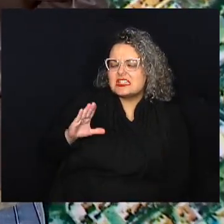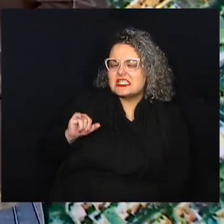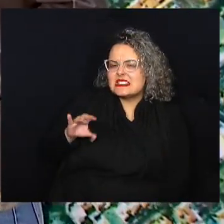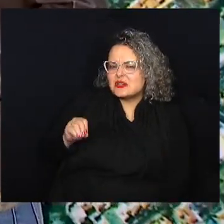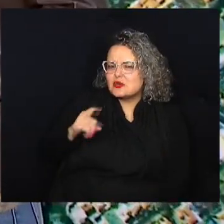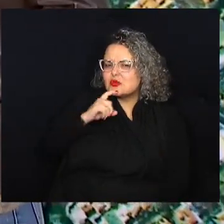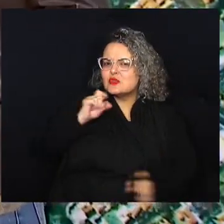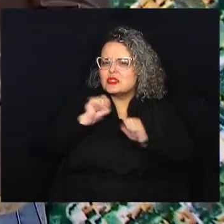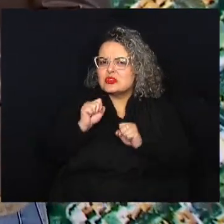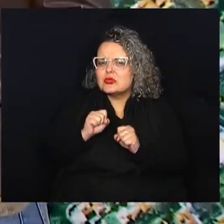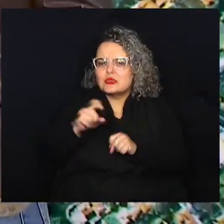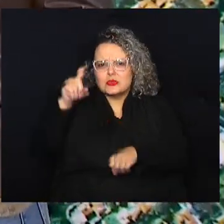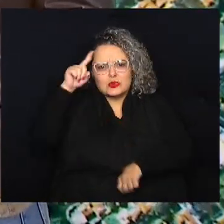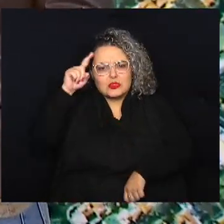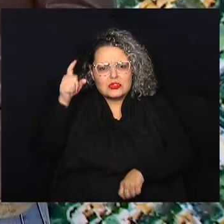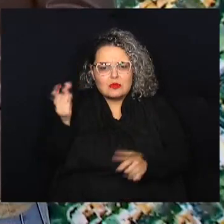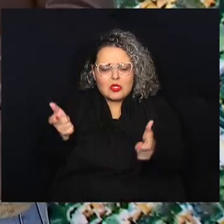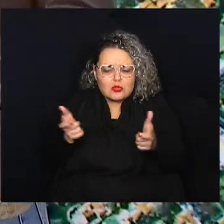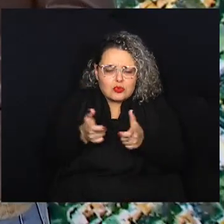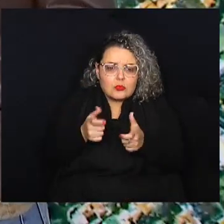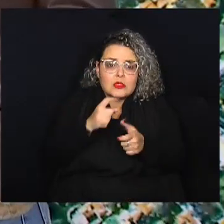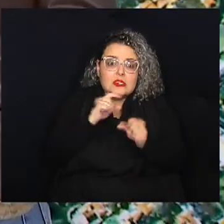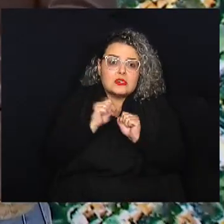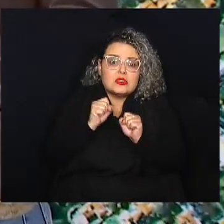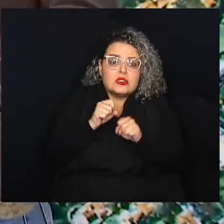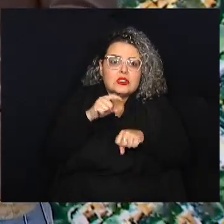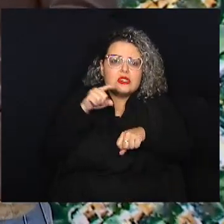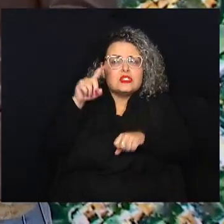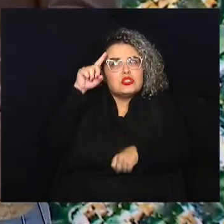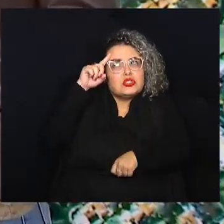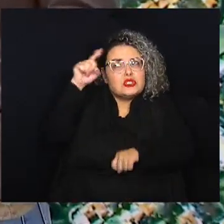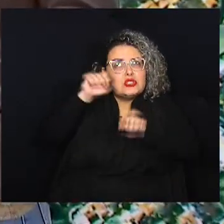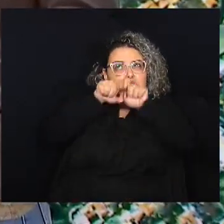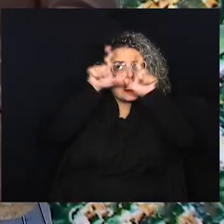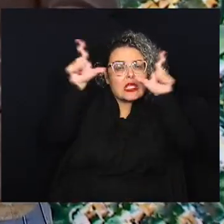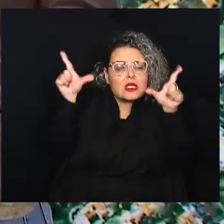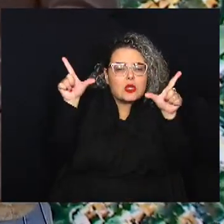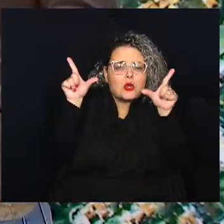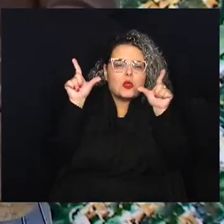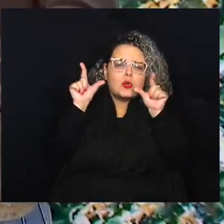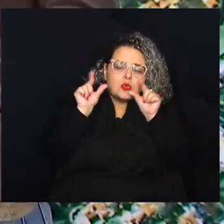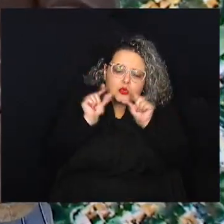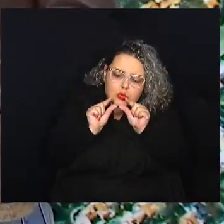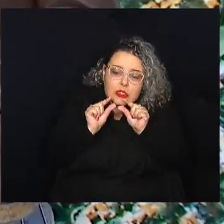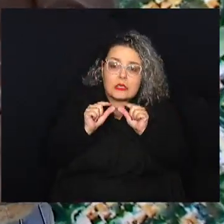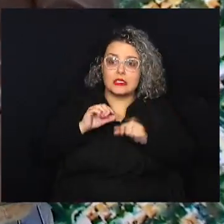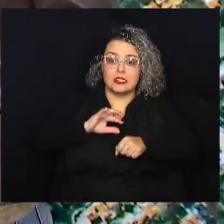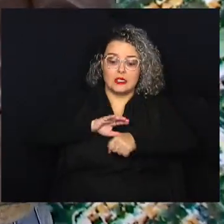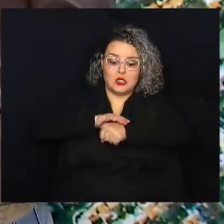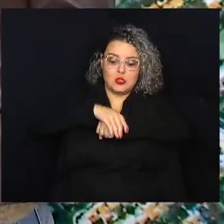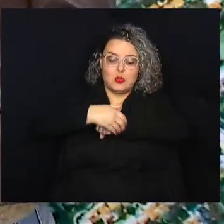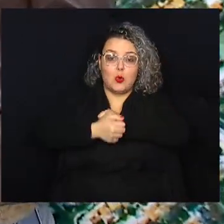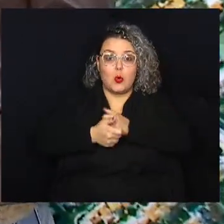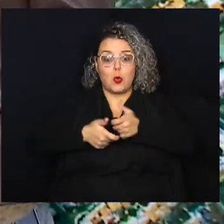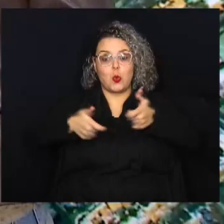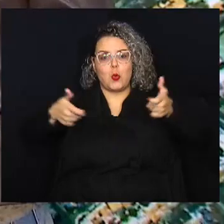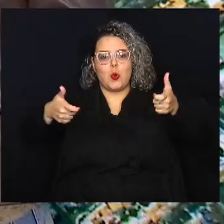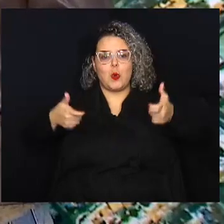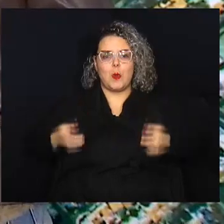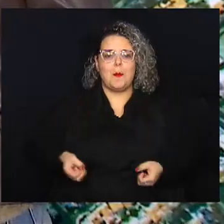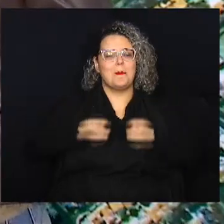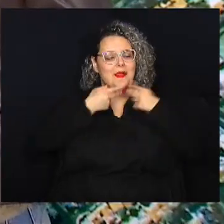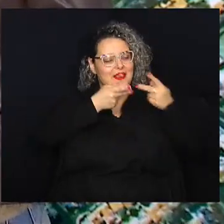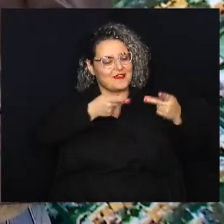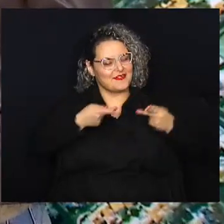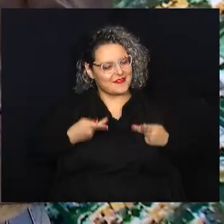mais curto do ano, porque no inverno é assim, né? São dias curtos e noites longas. Seja bem-vinda, boa tarde para você. Que bom